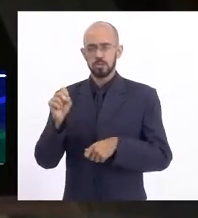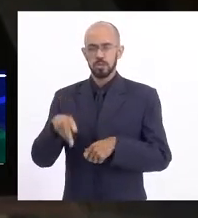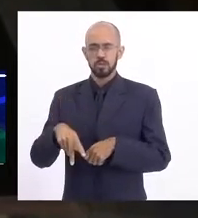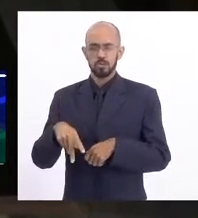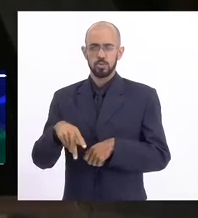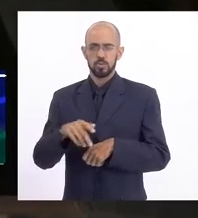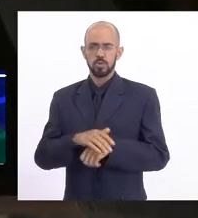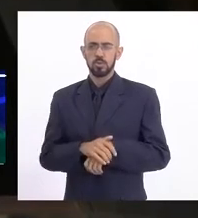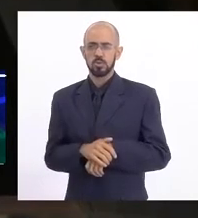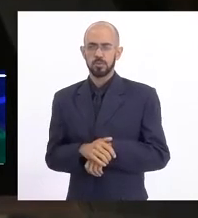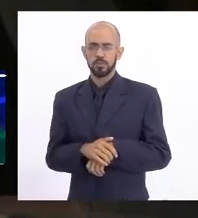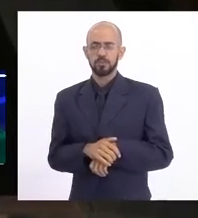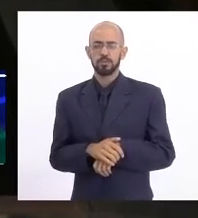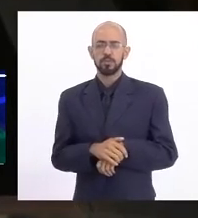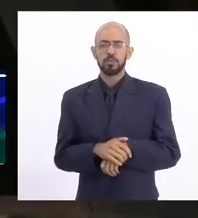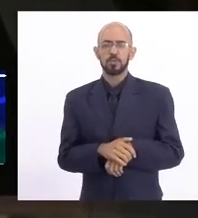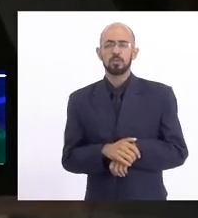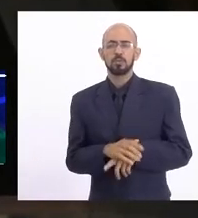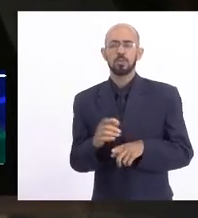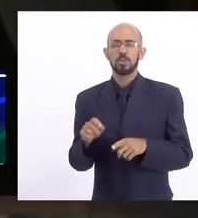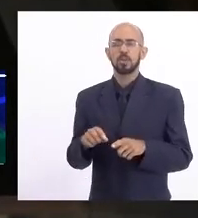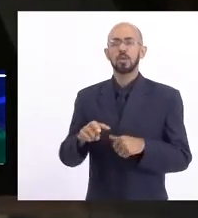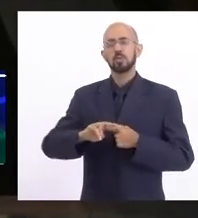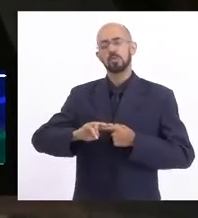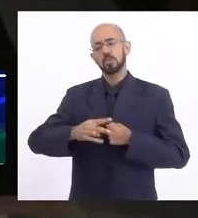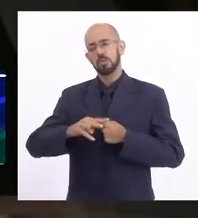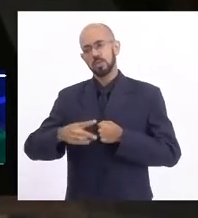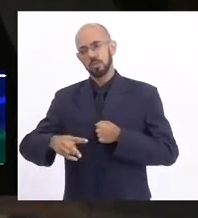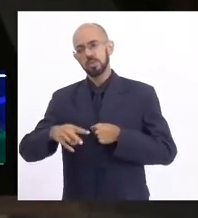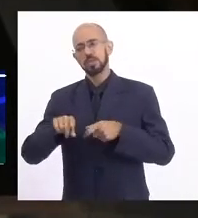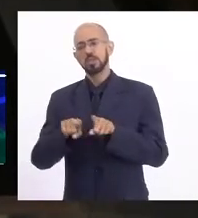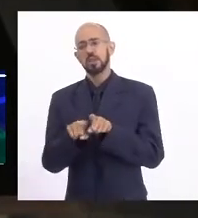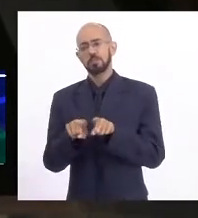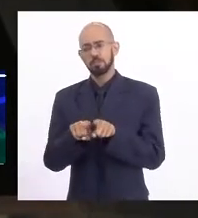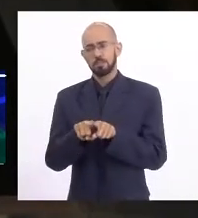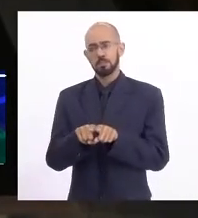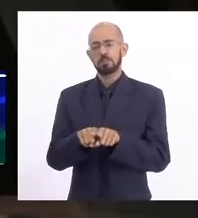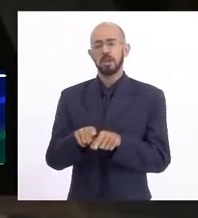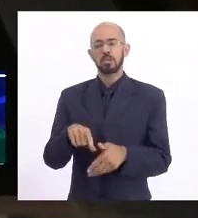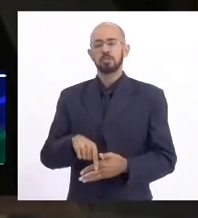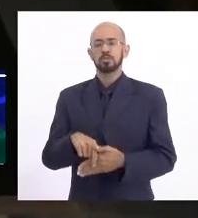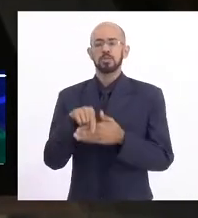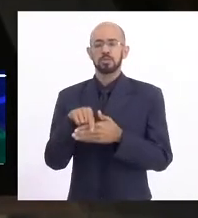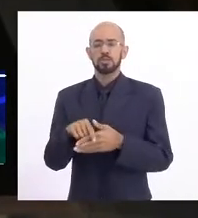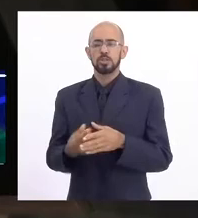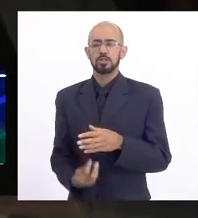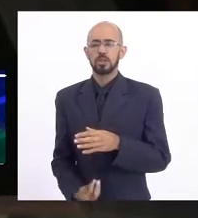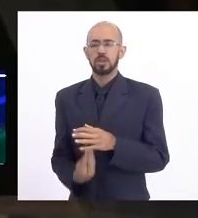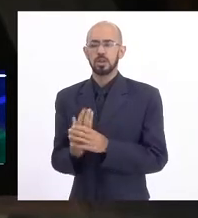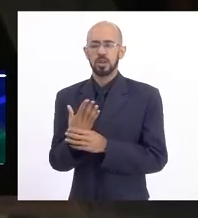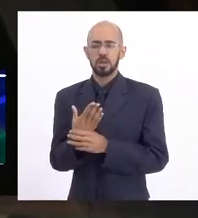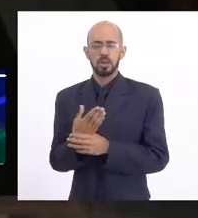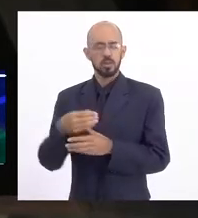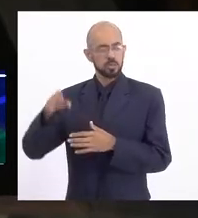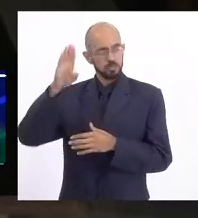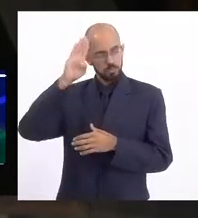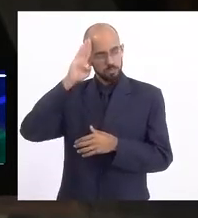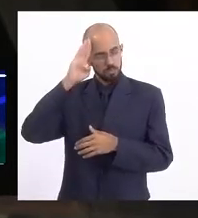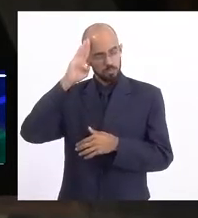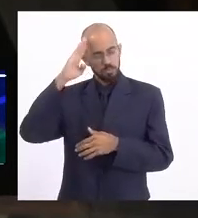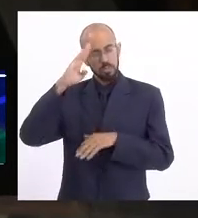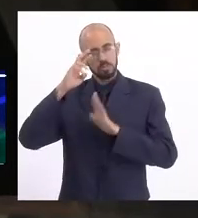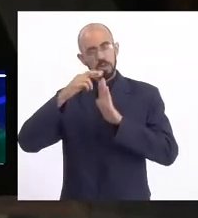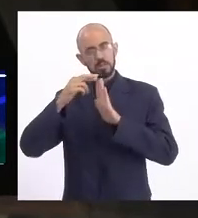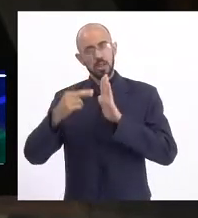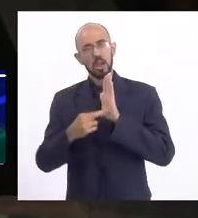a Previdência dos servidores e, consequentemente, também as autoridades que formulam as principais diretrizes dessa